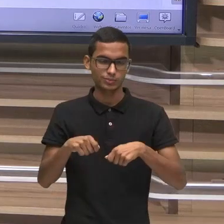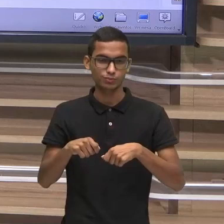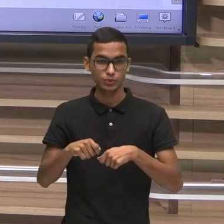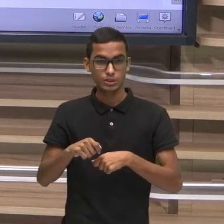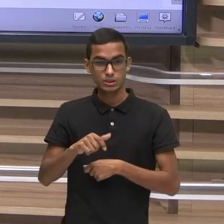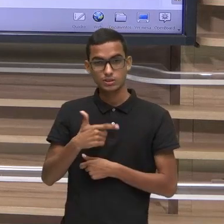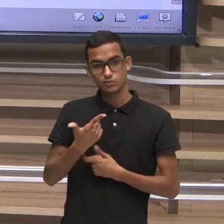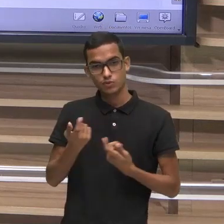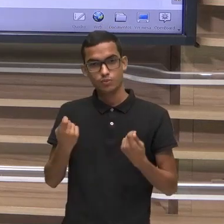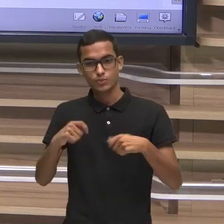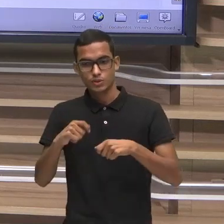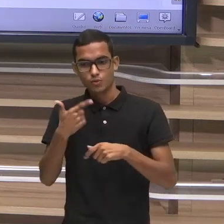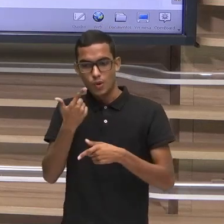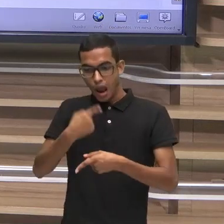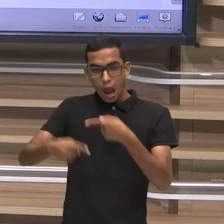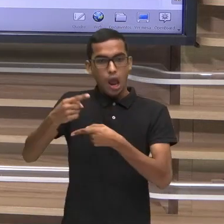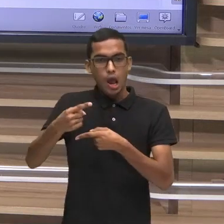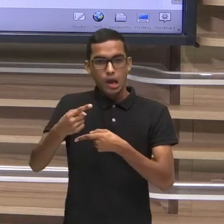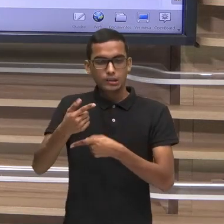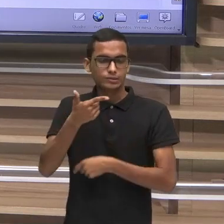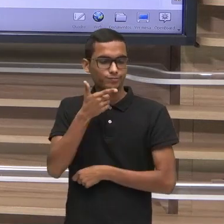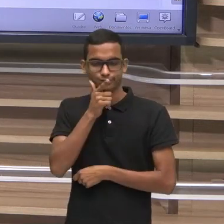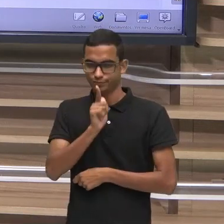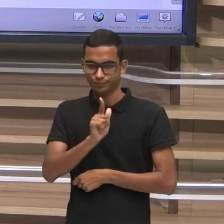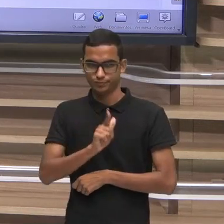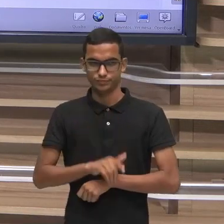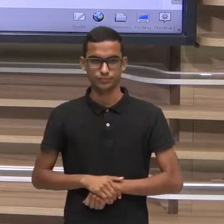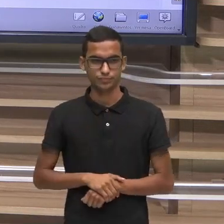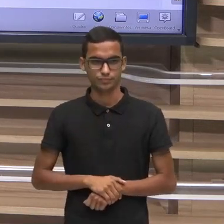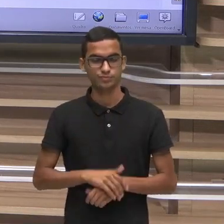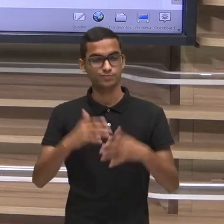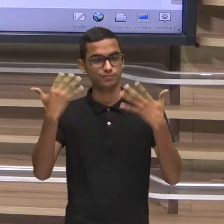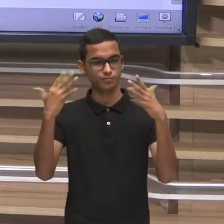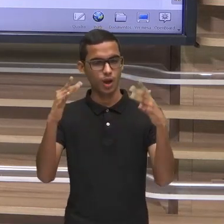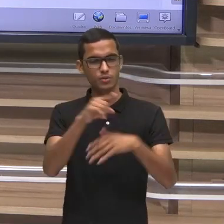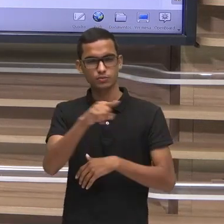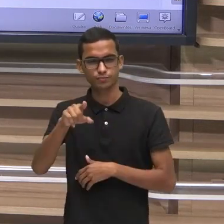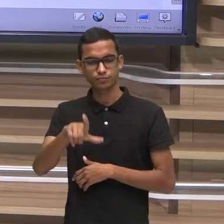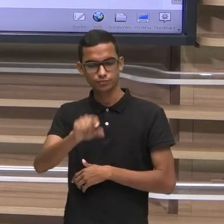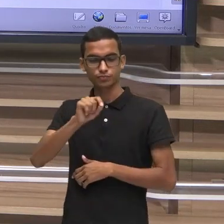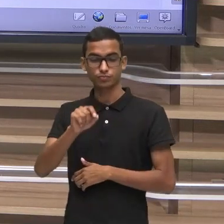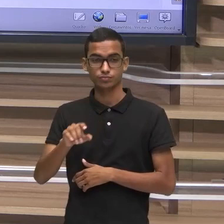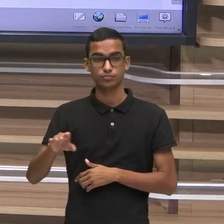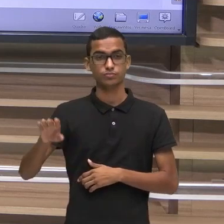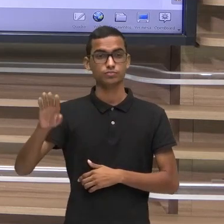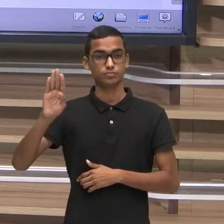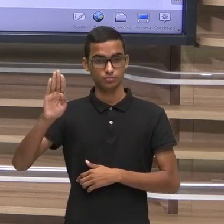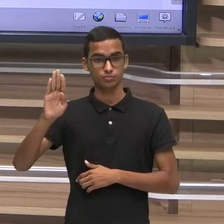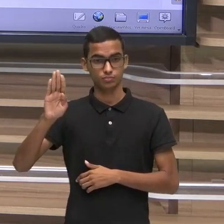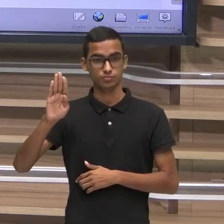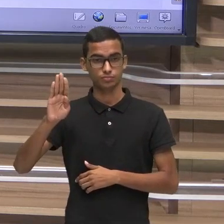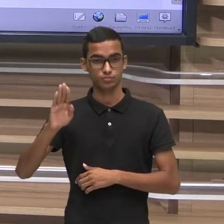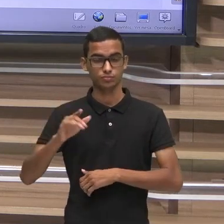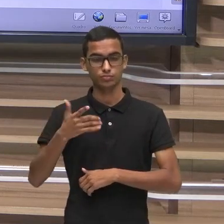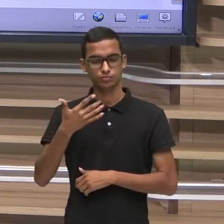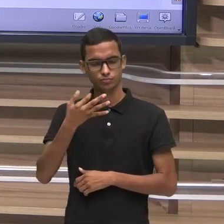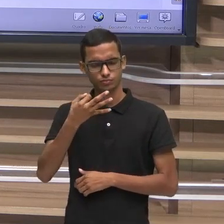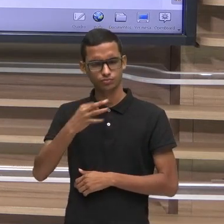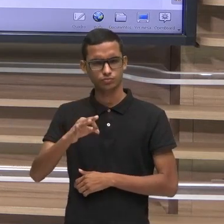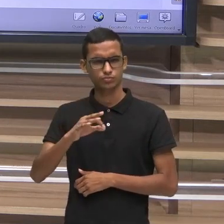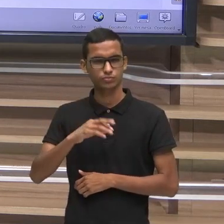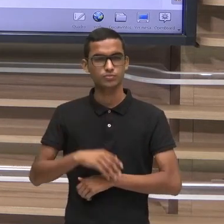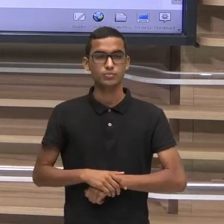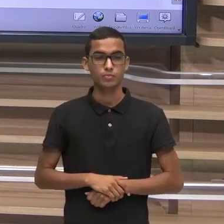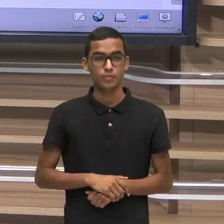irreversíveis, ok? Parabéns a você que marcou aí a nossa questão B, que marcou a alternativa correta, show